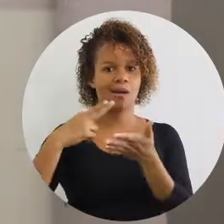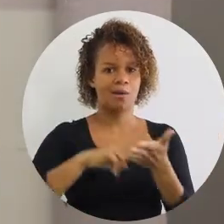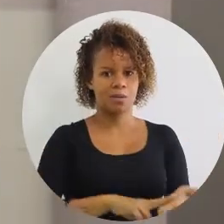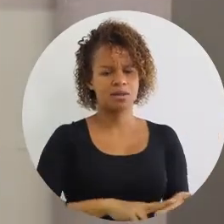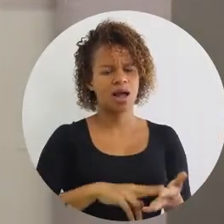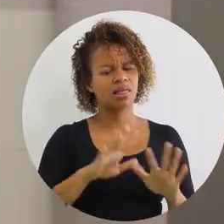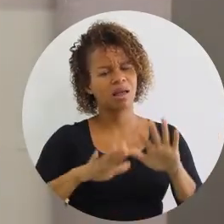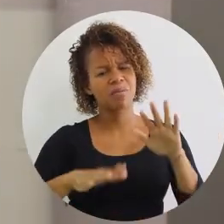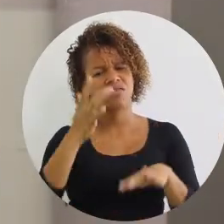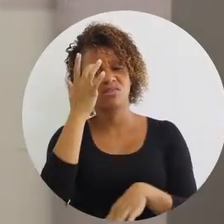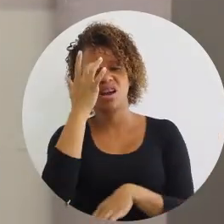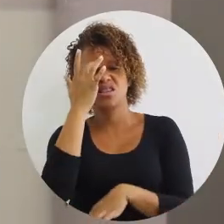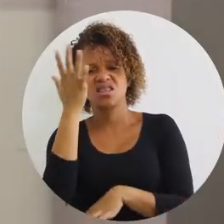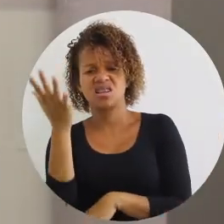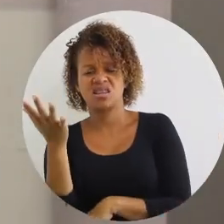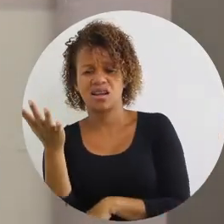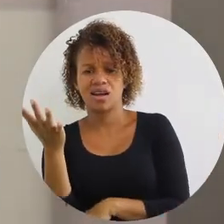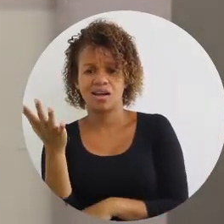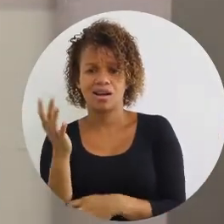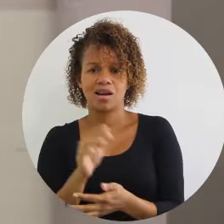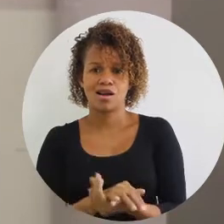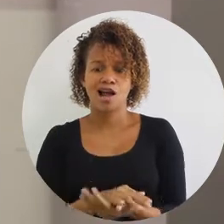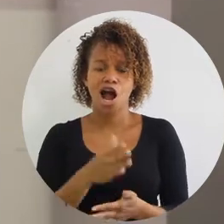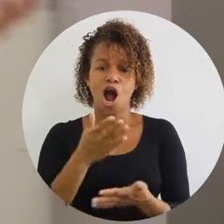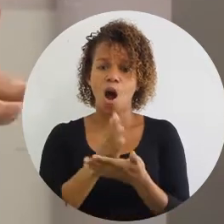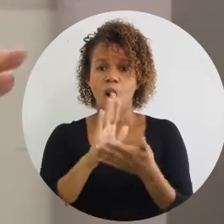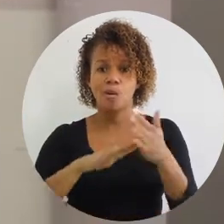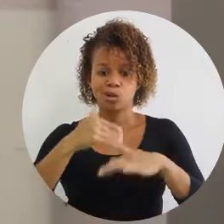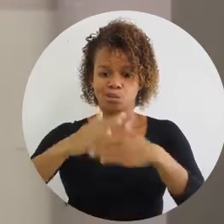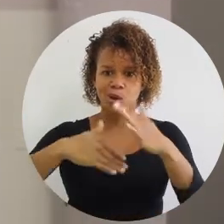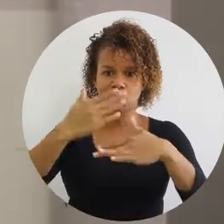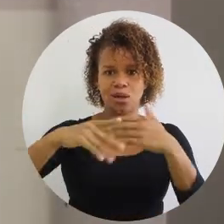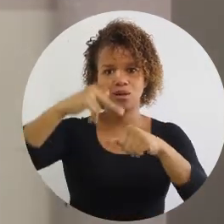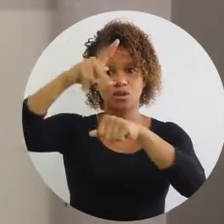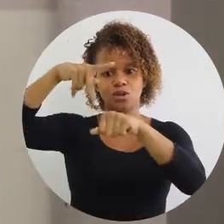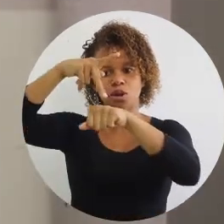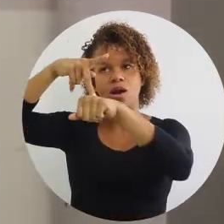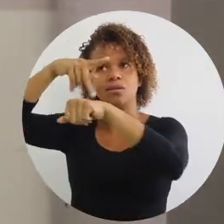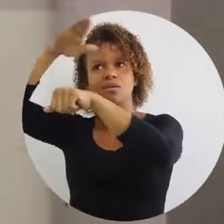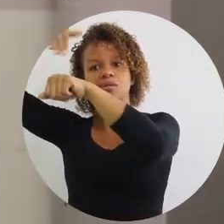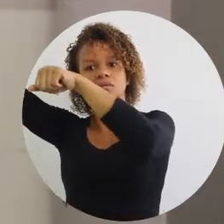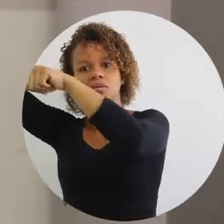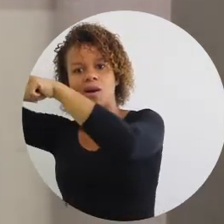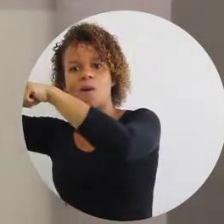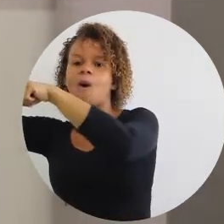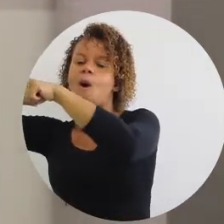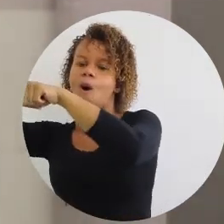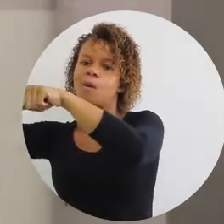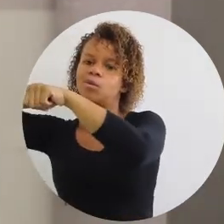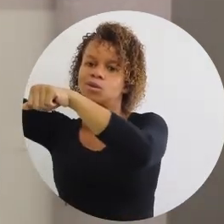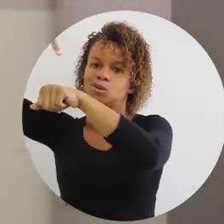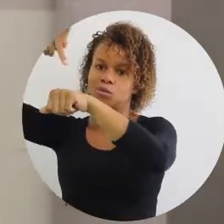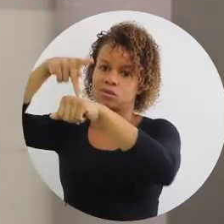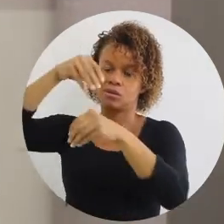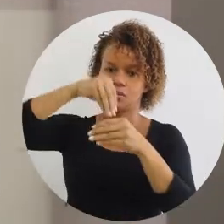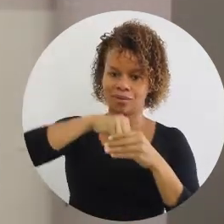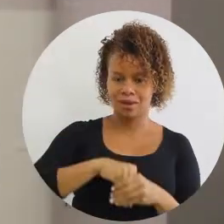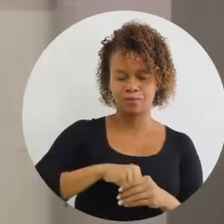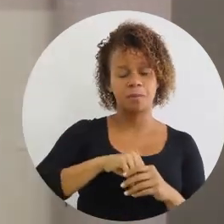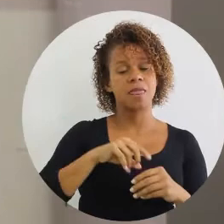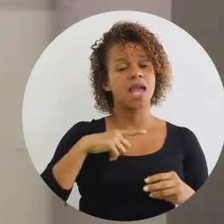para facilitar alguns processos ou de exportação ou de importação. Vamos lá, existem